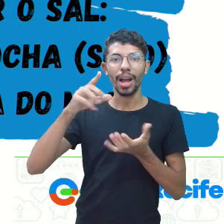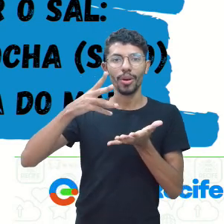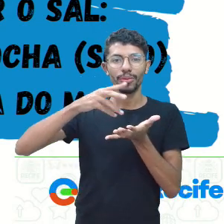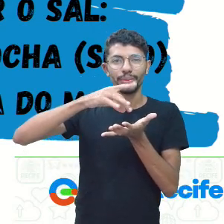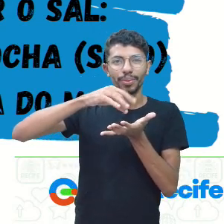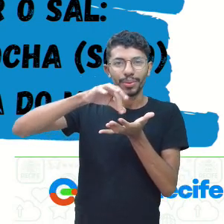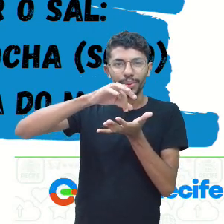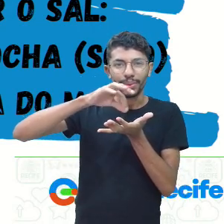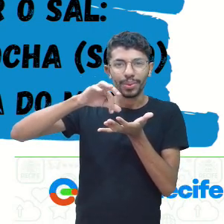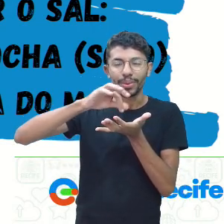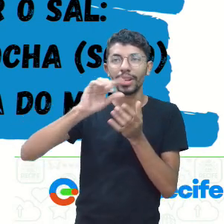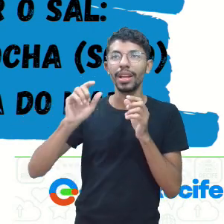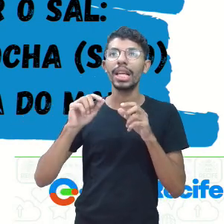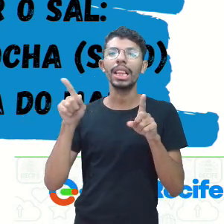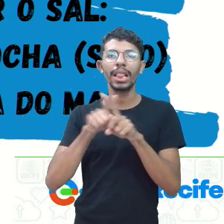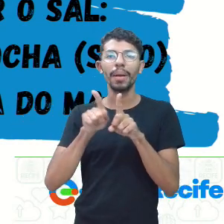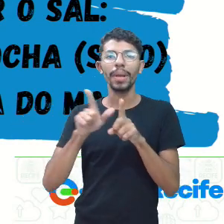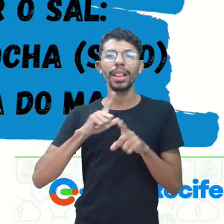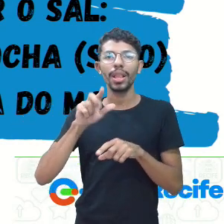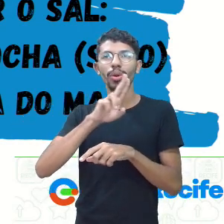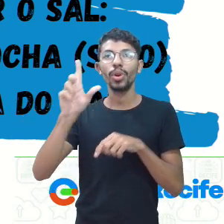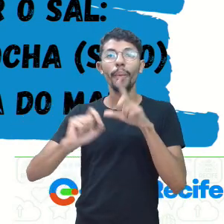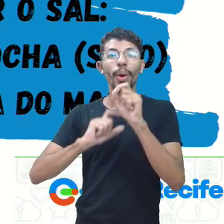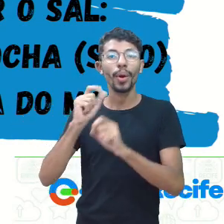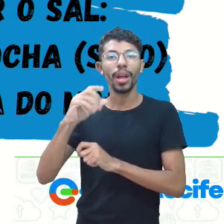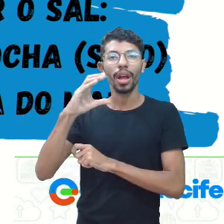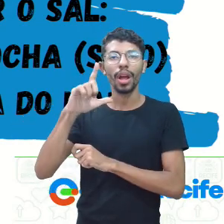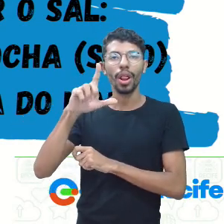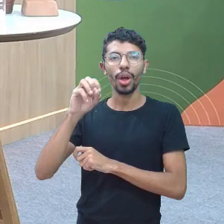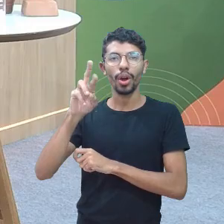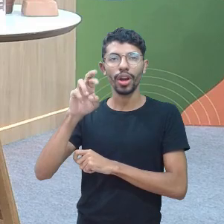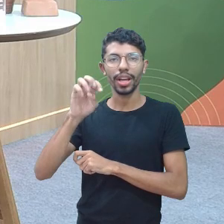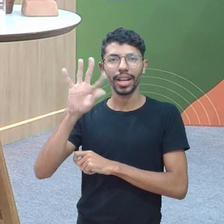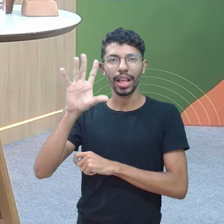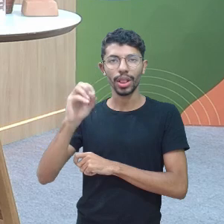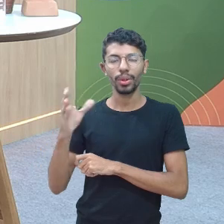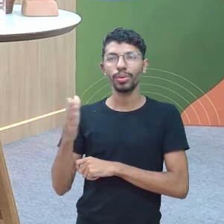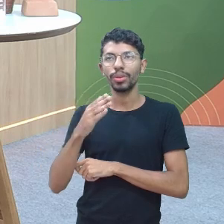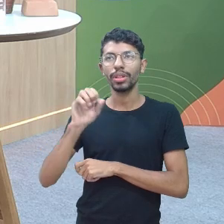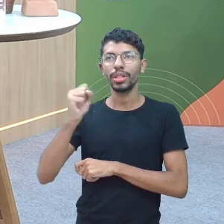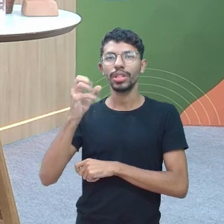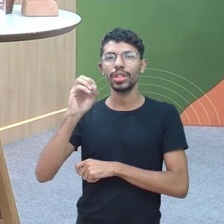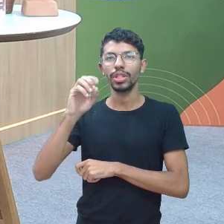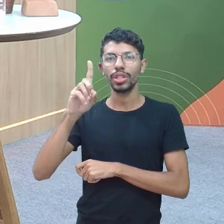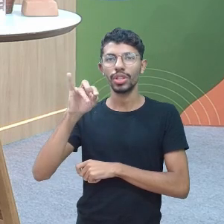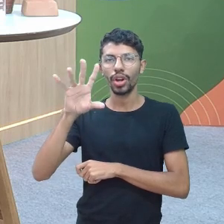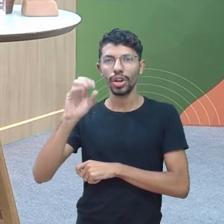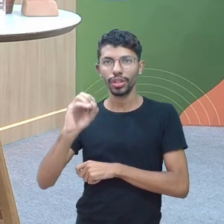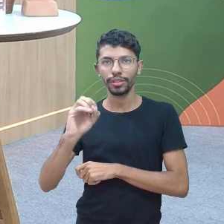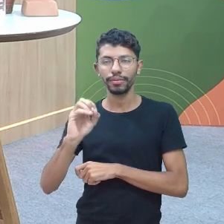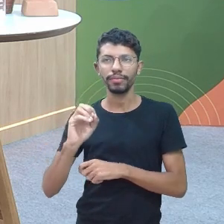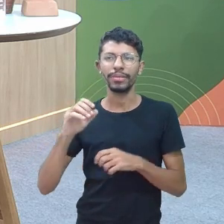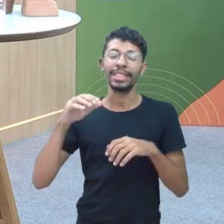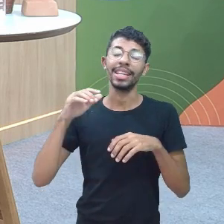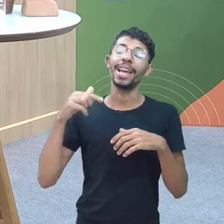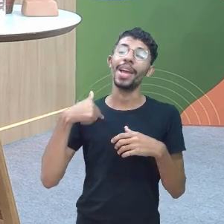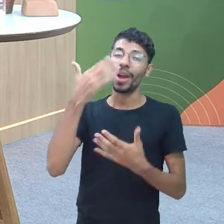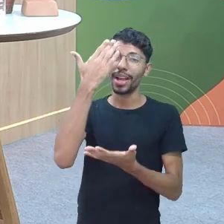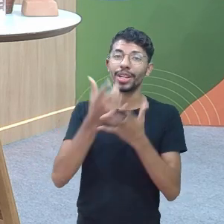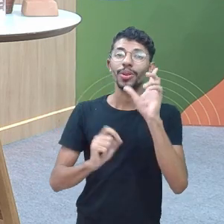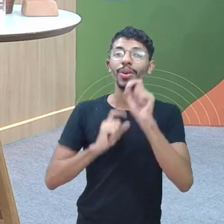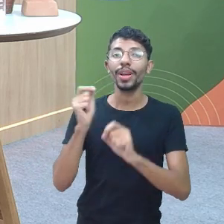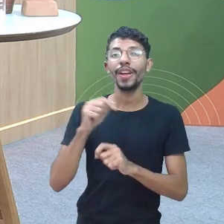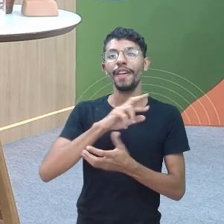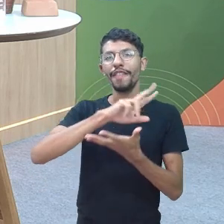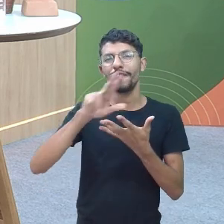Eu acredito que muitos de vocês aqui, né, gostam de dizer, eita, mamãe, hoje tem muito sal. Ou então, hoje não